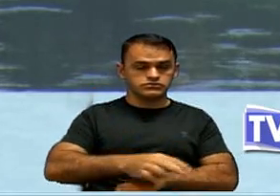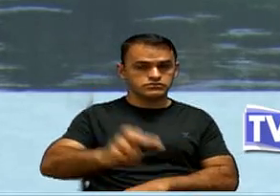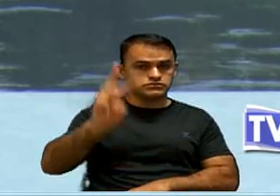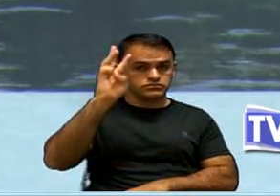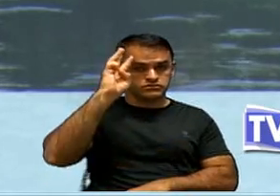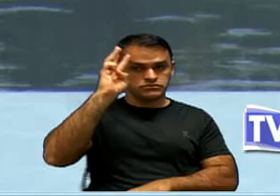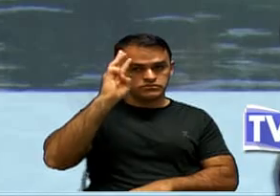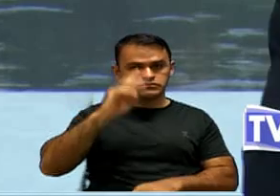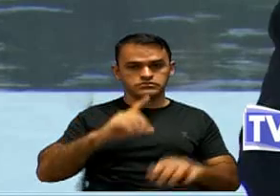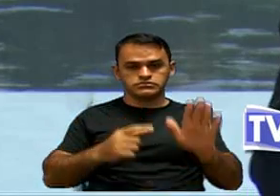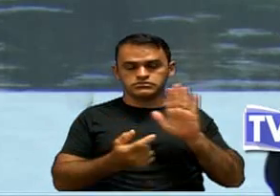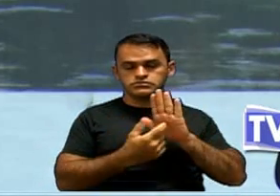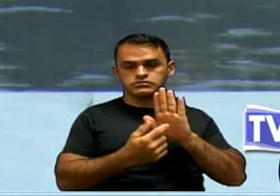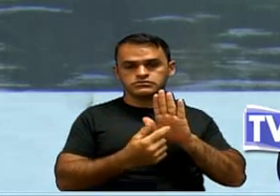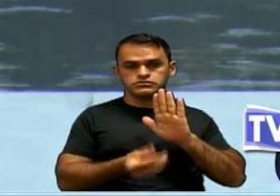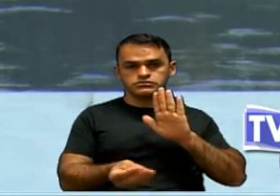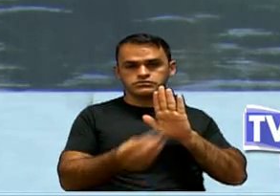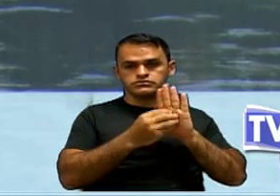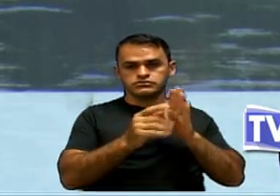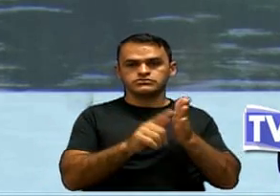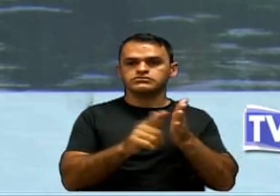terça-feira. Está aqui a matéria.